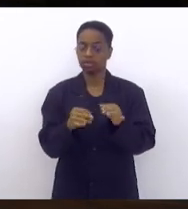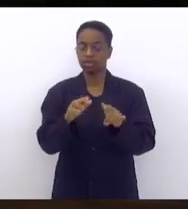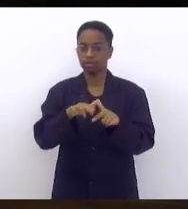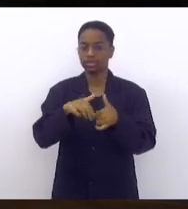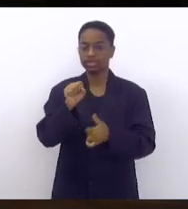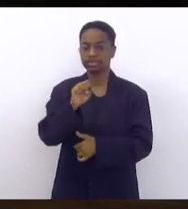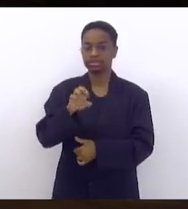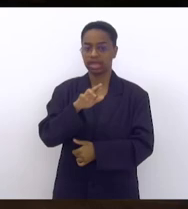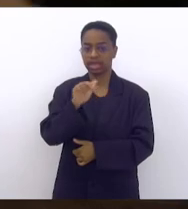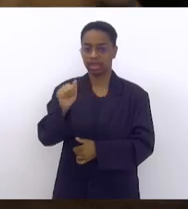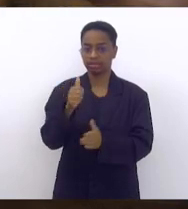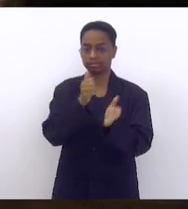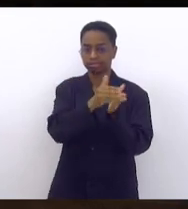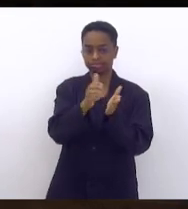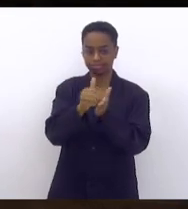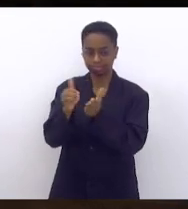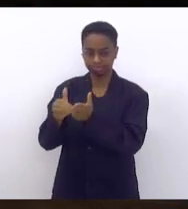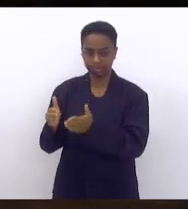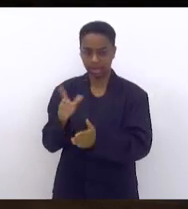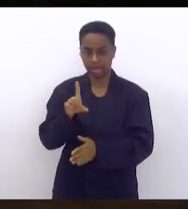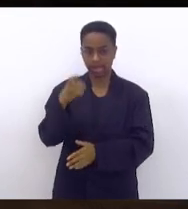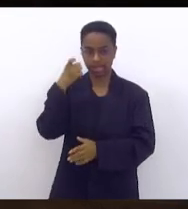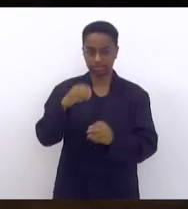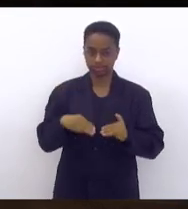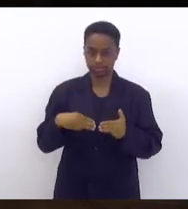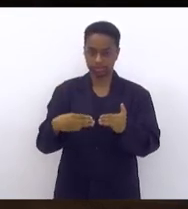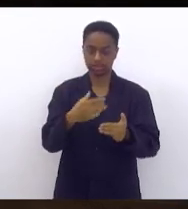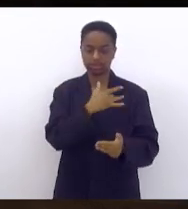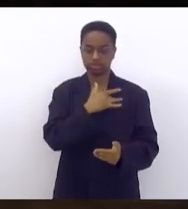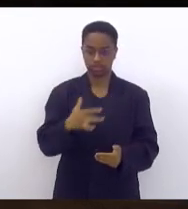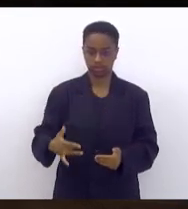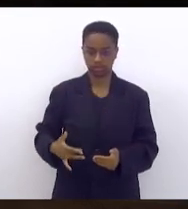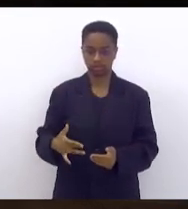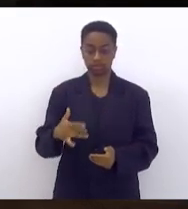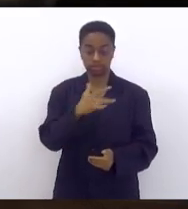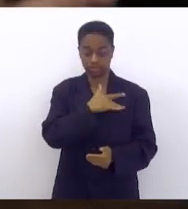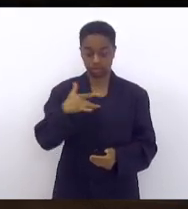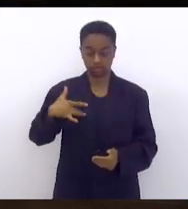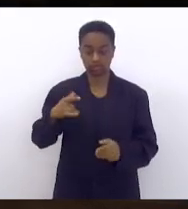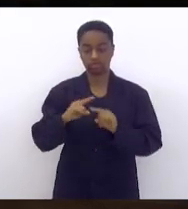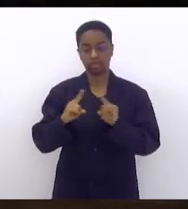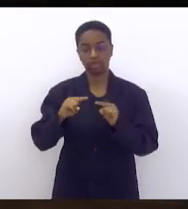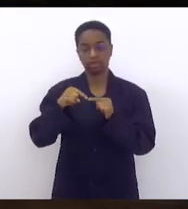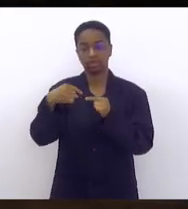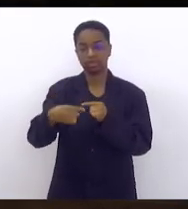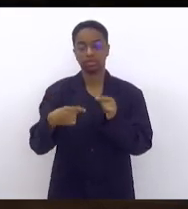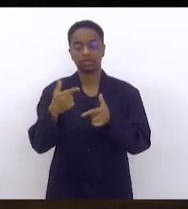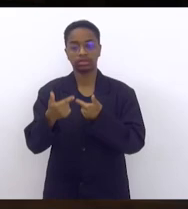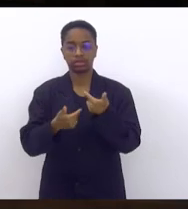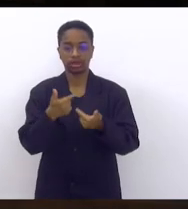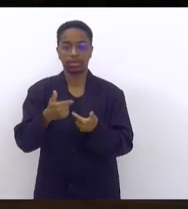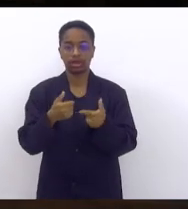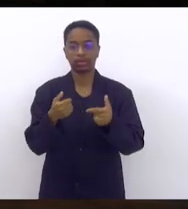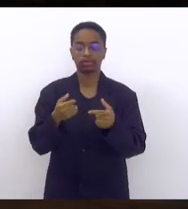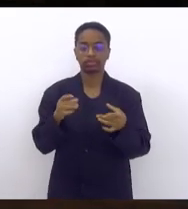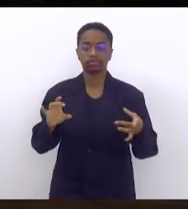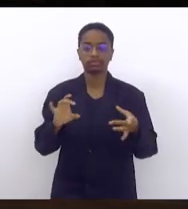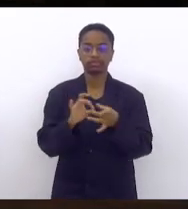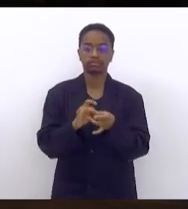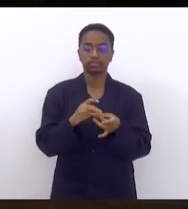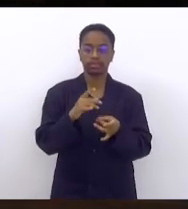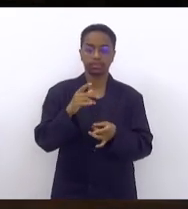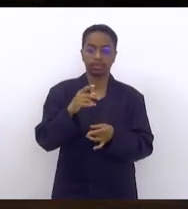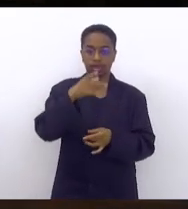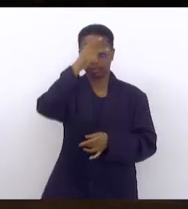foi ministro da Saúde. Mas, naquele momento da demissão, esse trabalho foi municipalizado, e da pior maneira, sem supervisão,